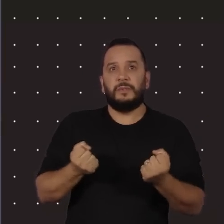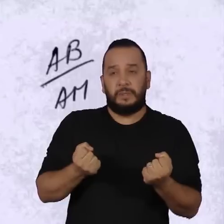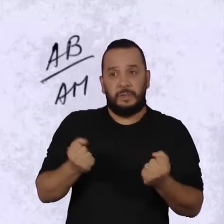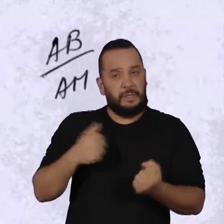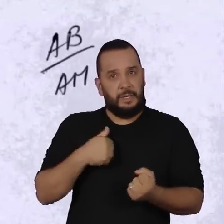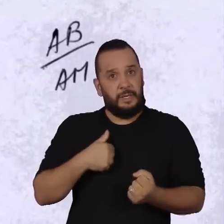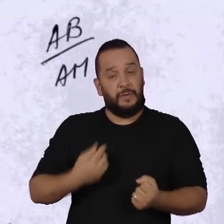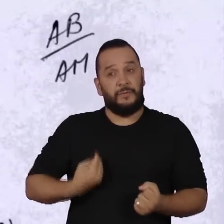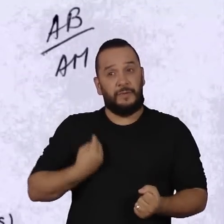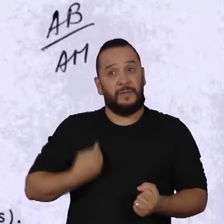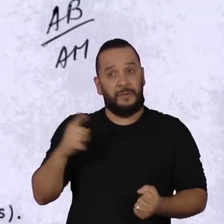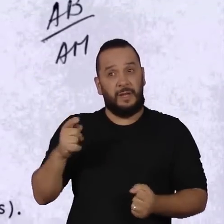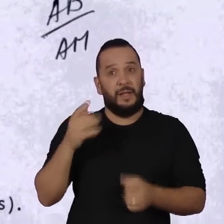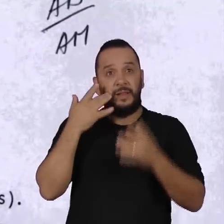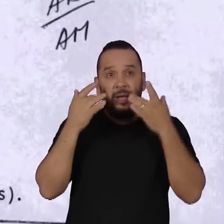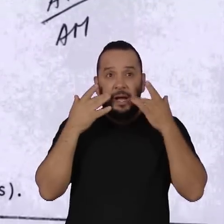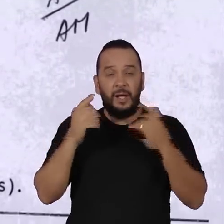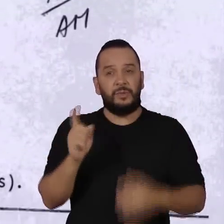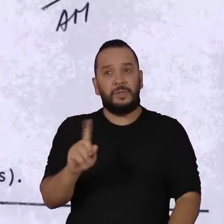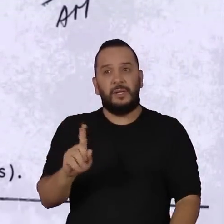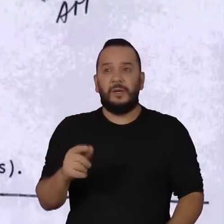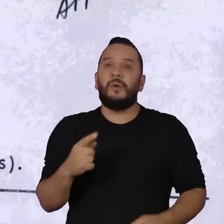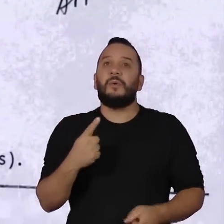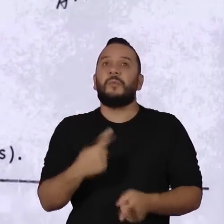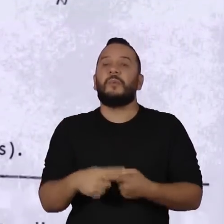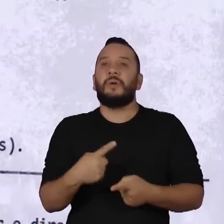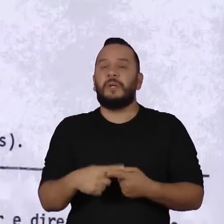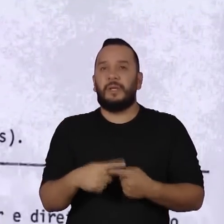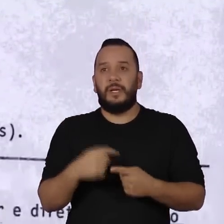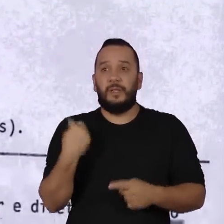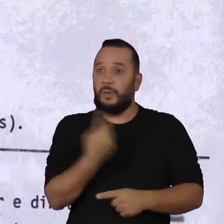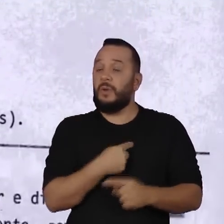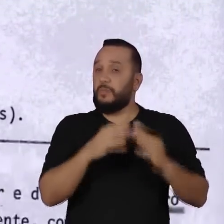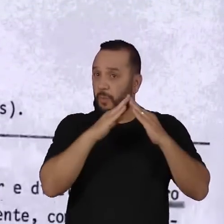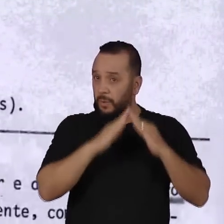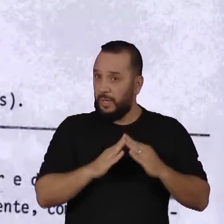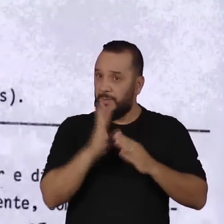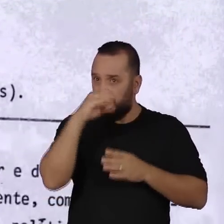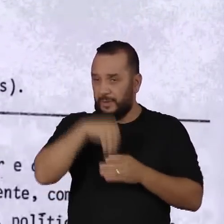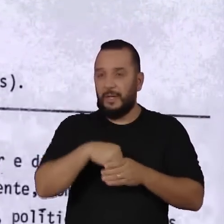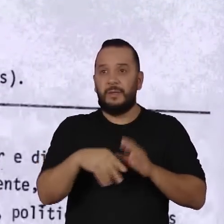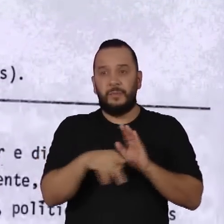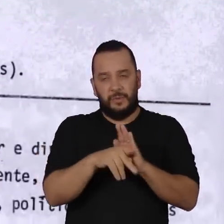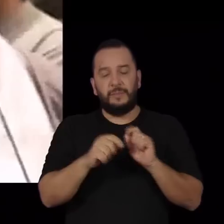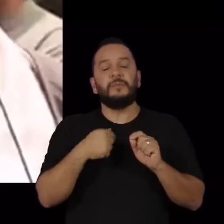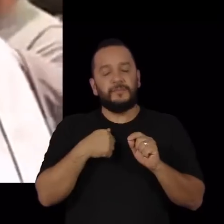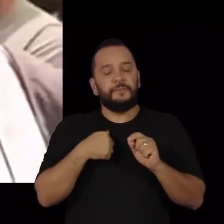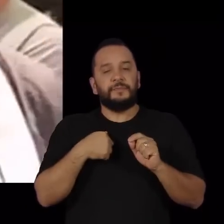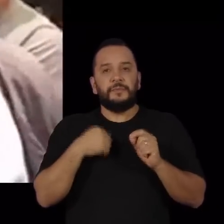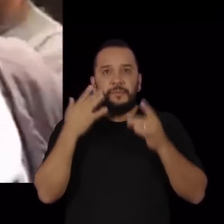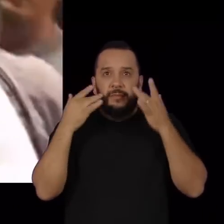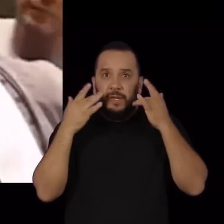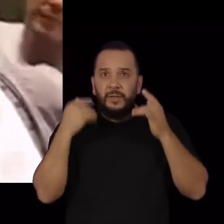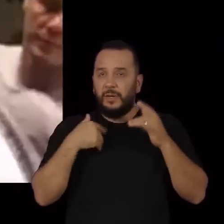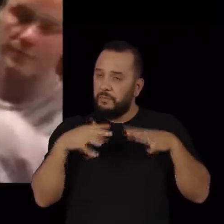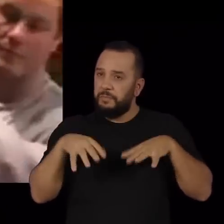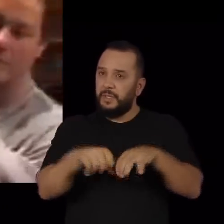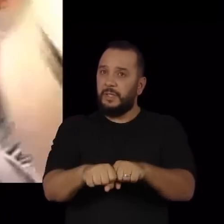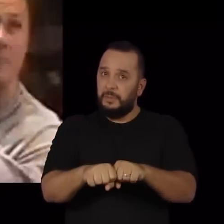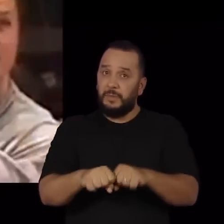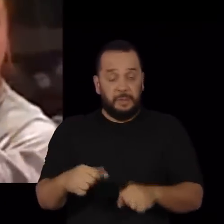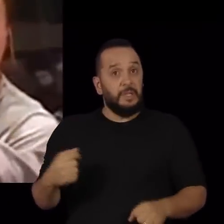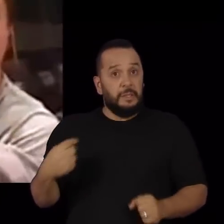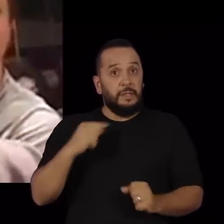no teatro por acaso, porque nós estávamos morando dentro do teatro, ocupando o teatro. Quando a gente ficou cercado,